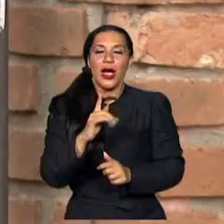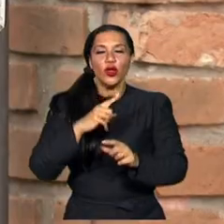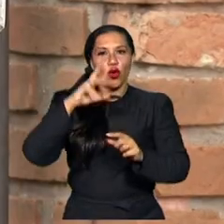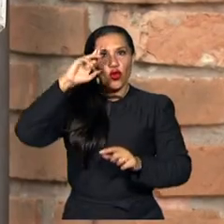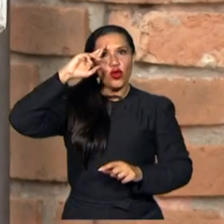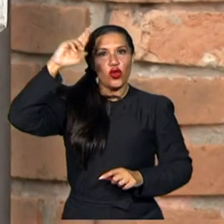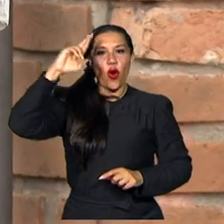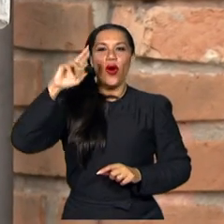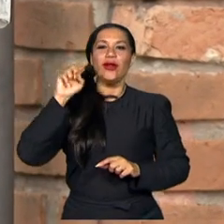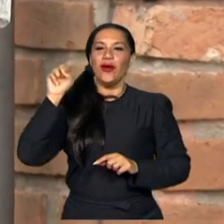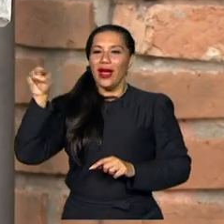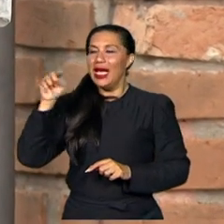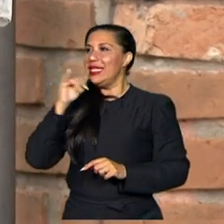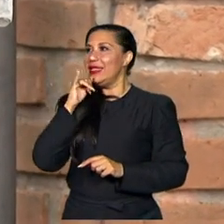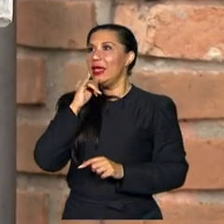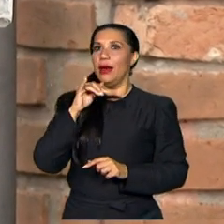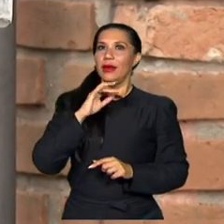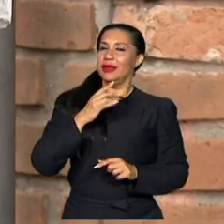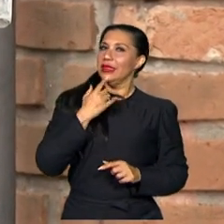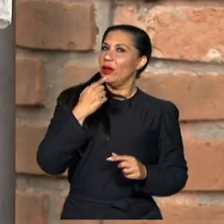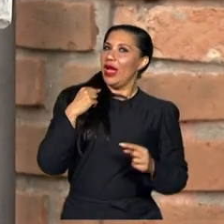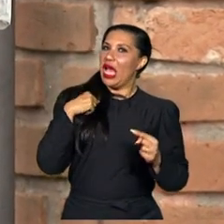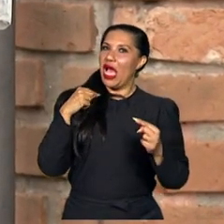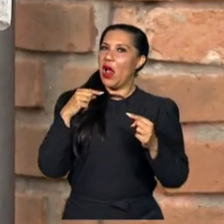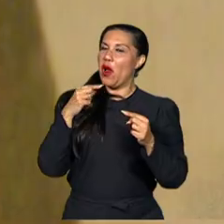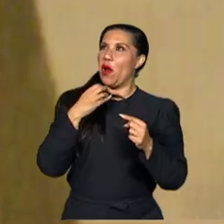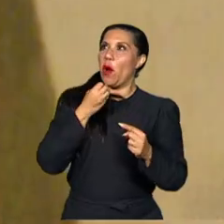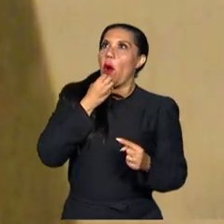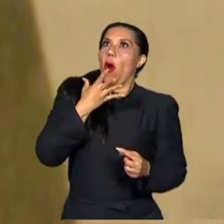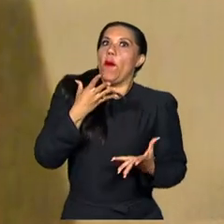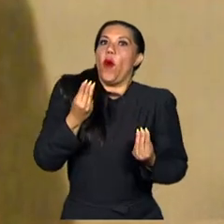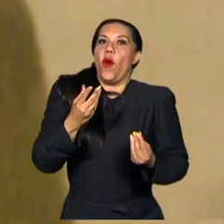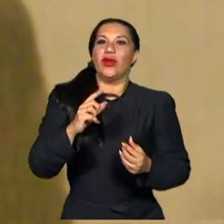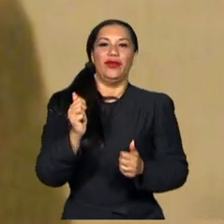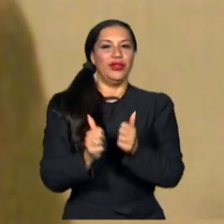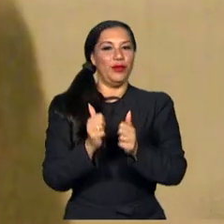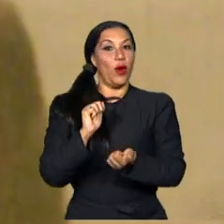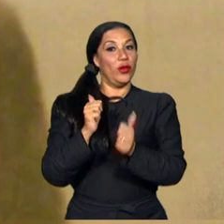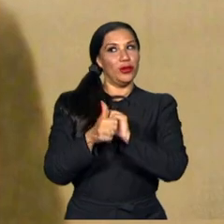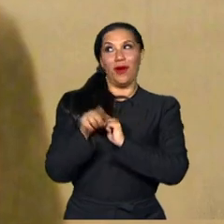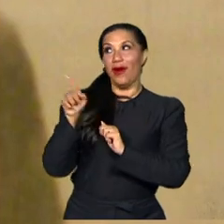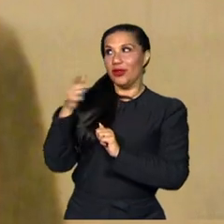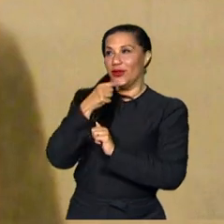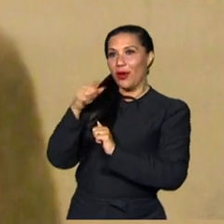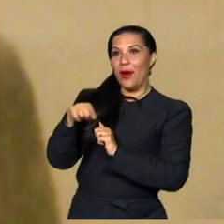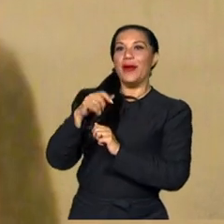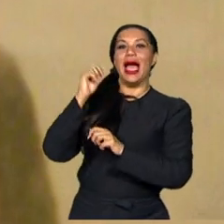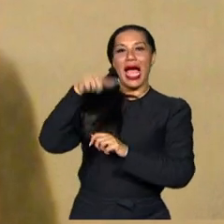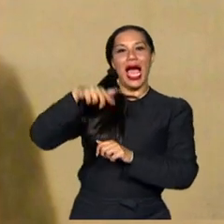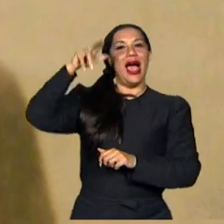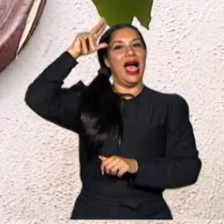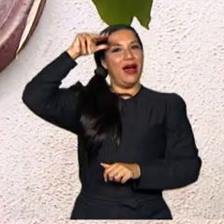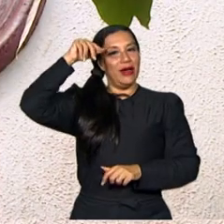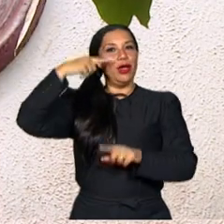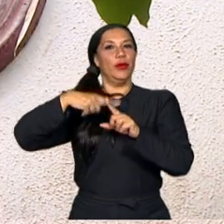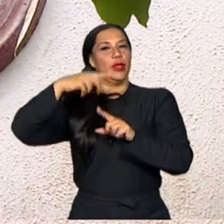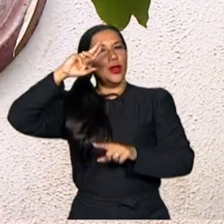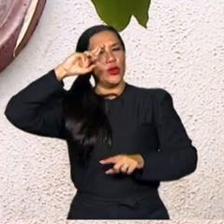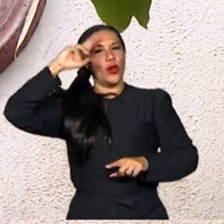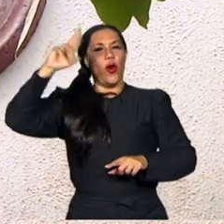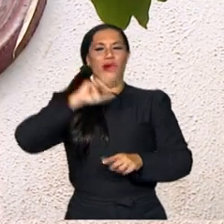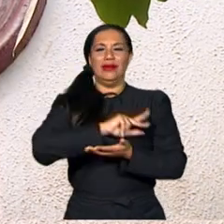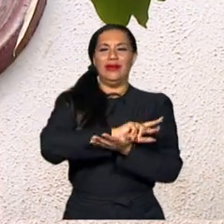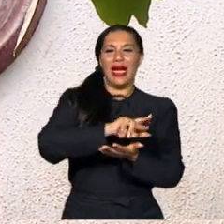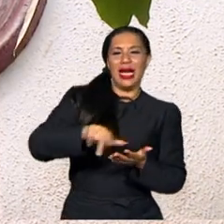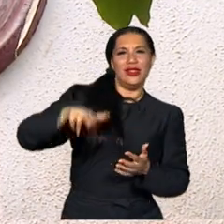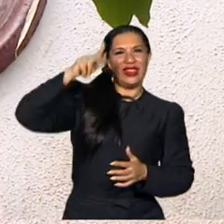do Cotonifício, não fosse muito ligado em futebol, seu esporte preferido era o hipismo, pois era dono de vários